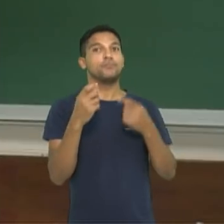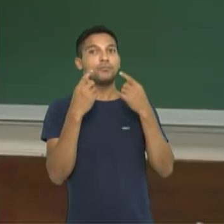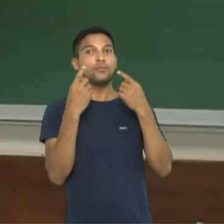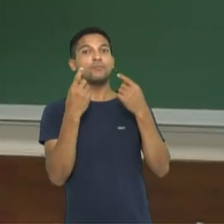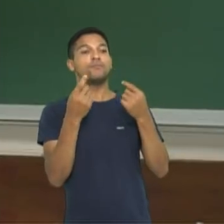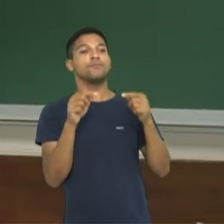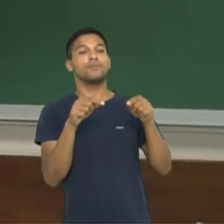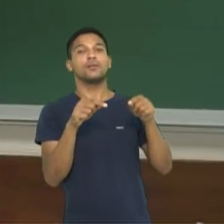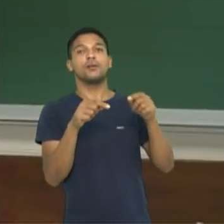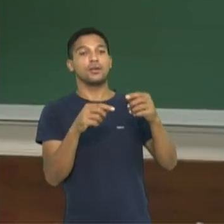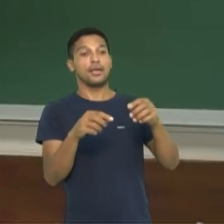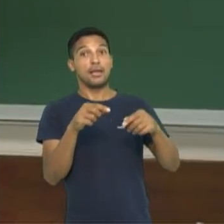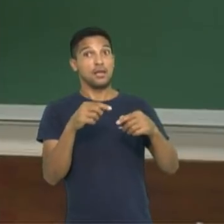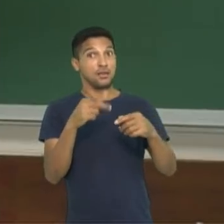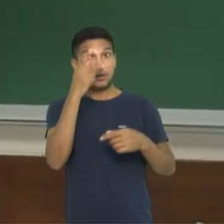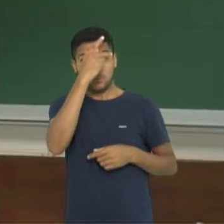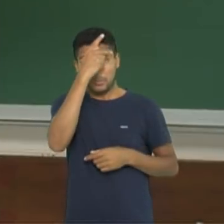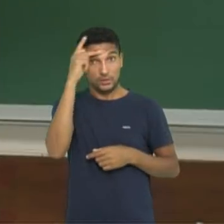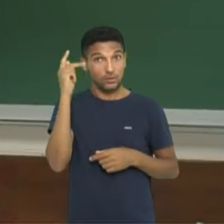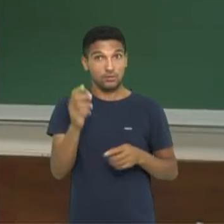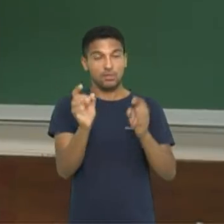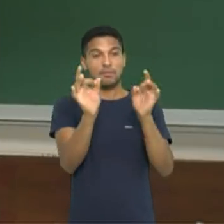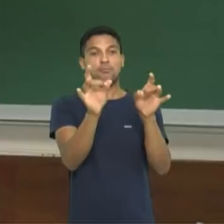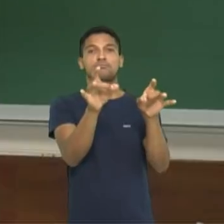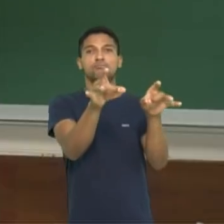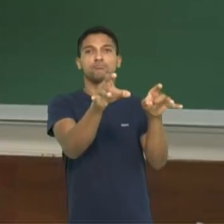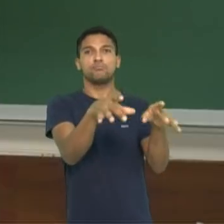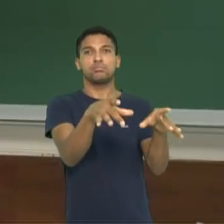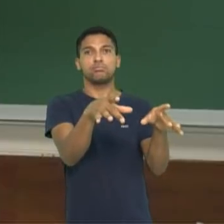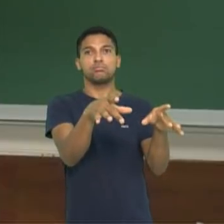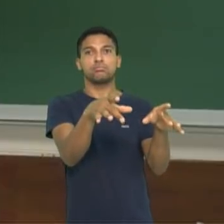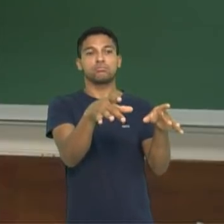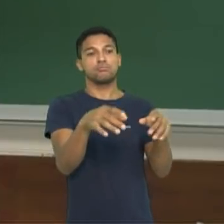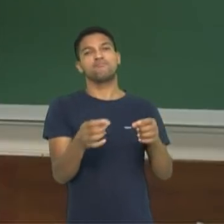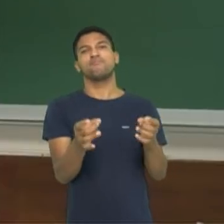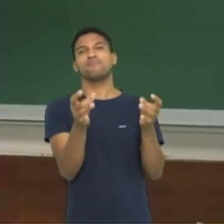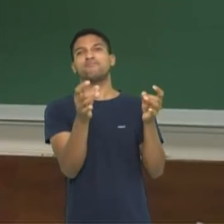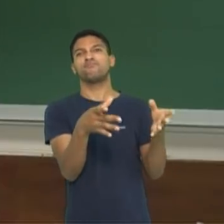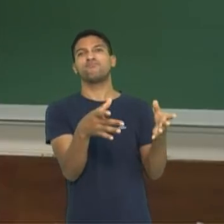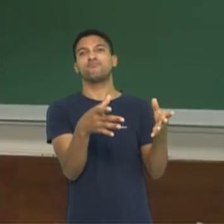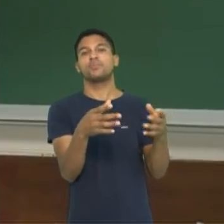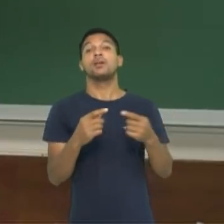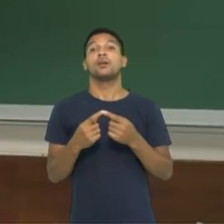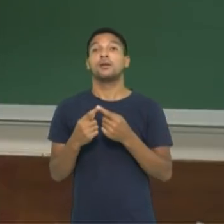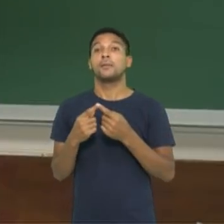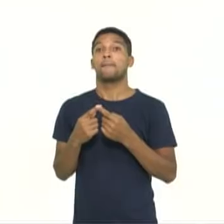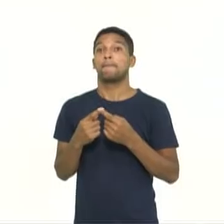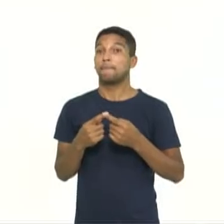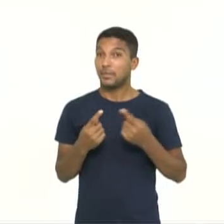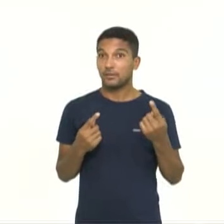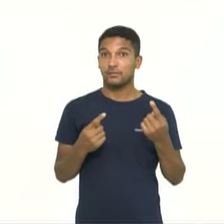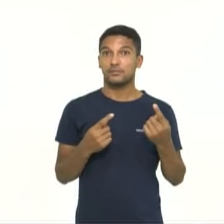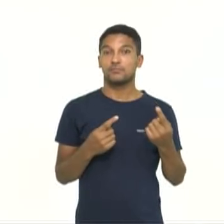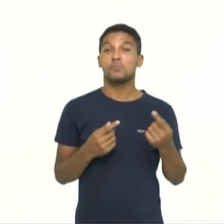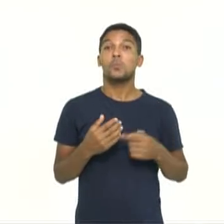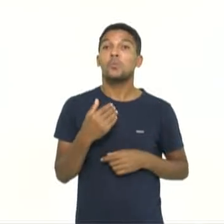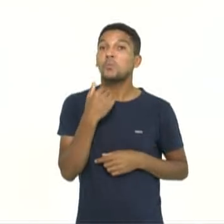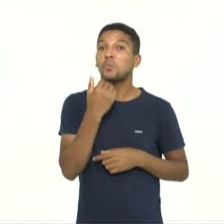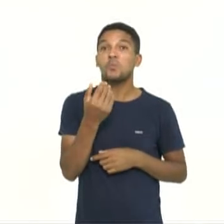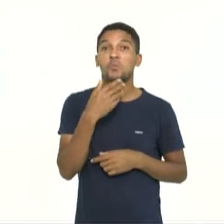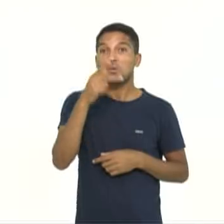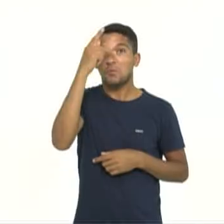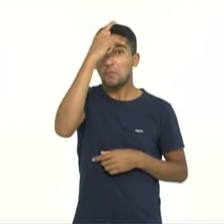um verbo, o verbo lamentar. Nesse caso, a gente tem que é um período simples, ok? Já observem aqui adiante o